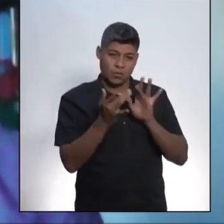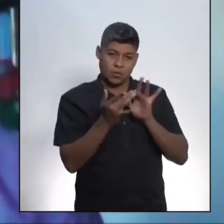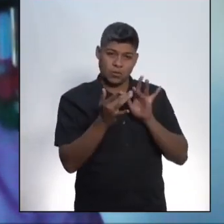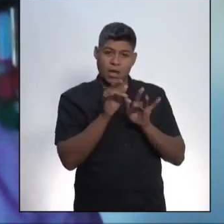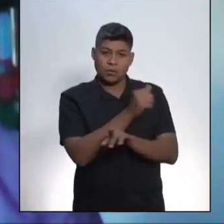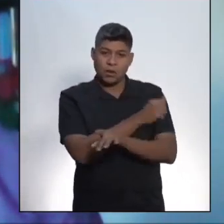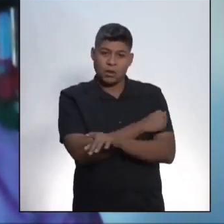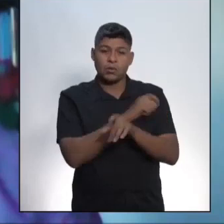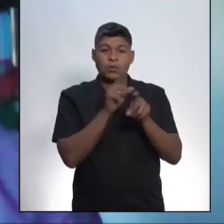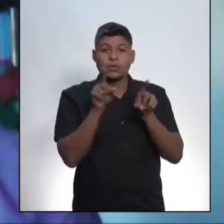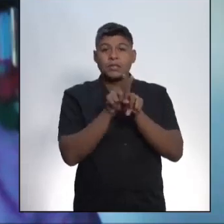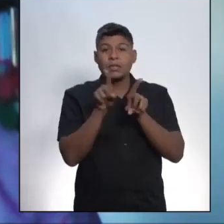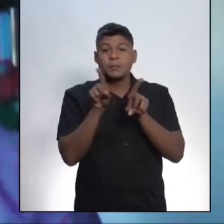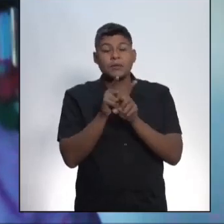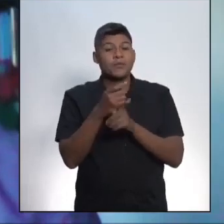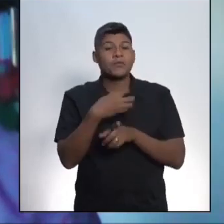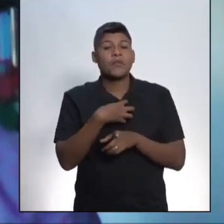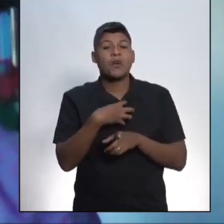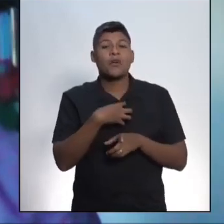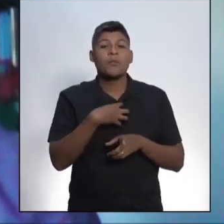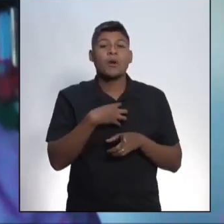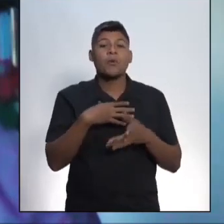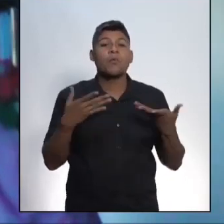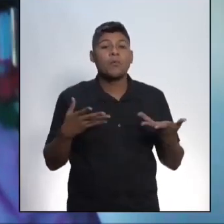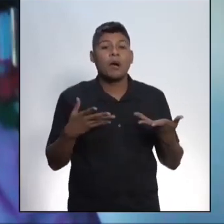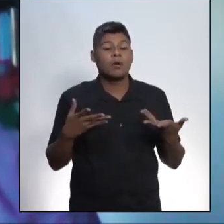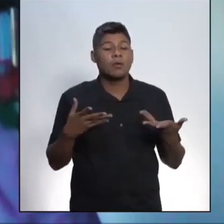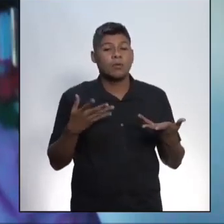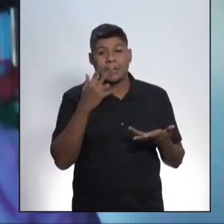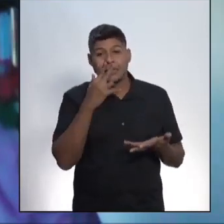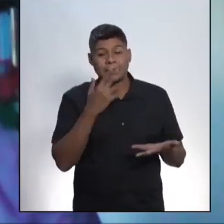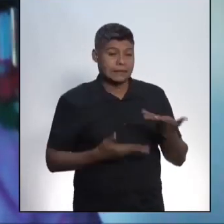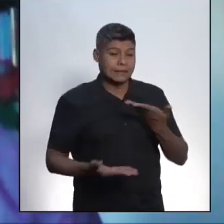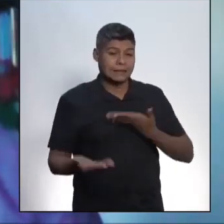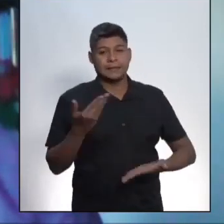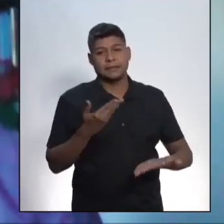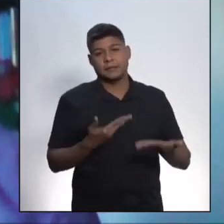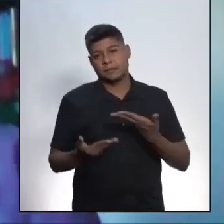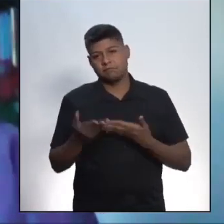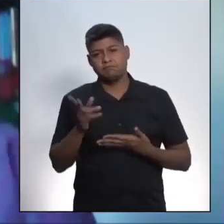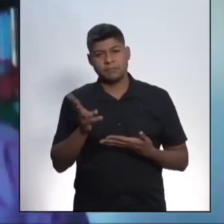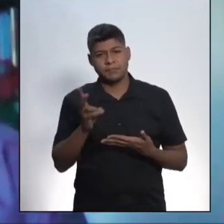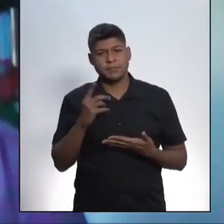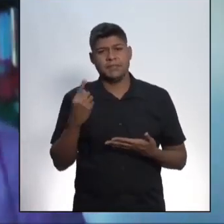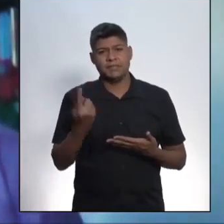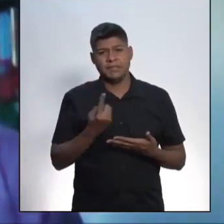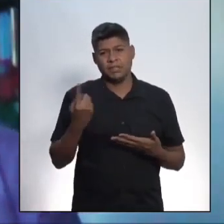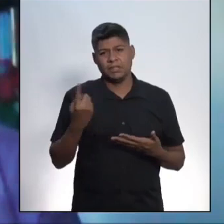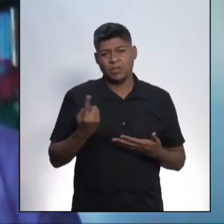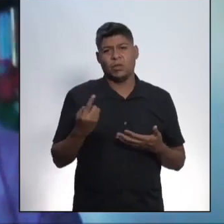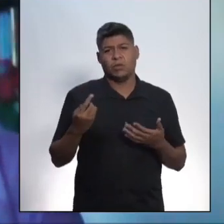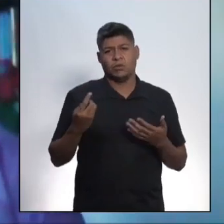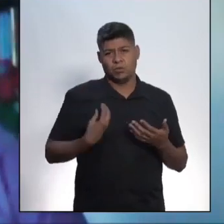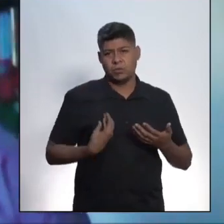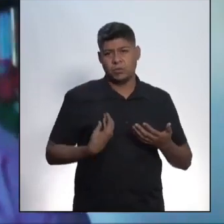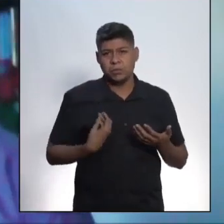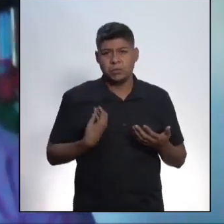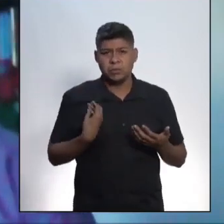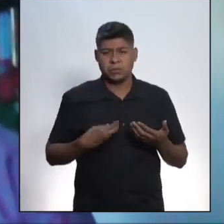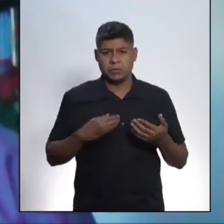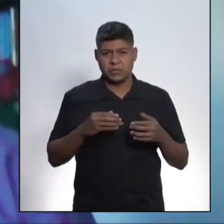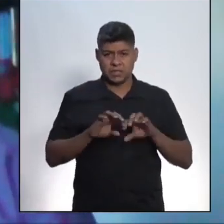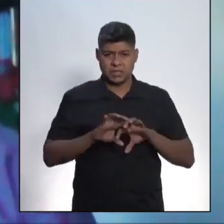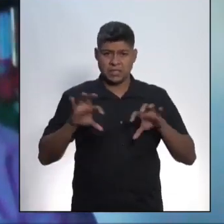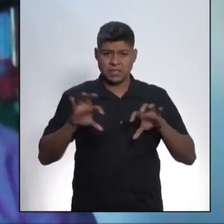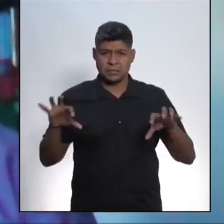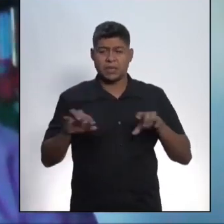e causa também uma identificação mesmo, né? De que, olha, estamos todos aqui, cada um no seu pedaço, mas estamos